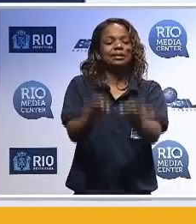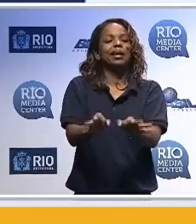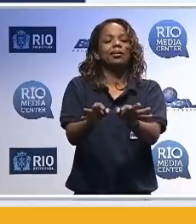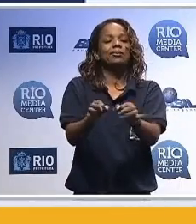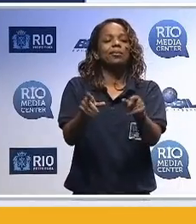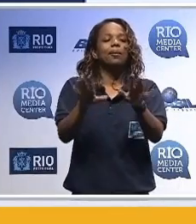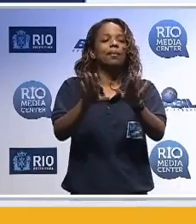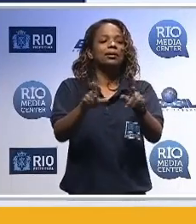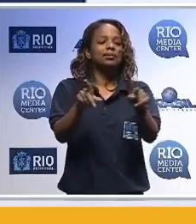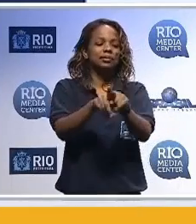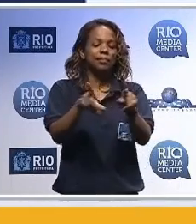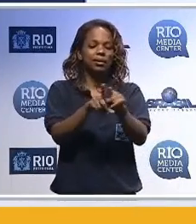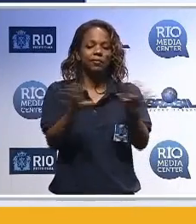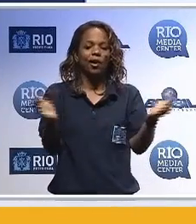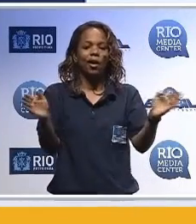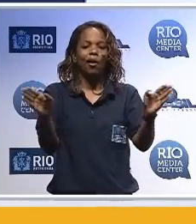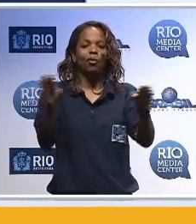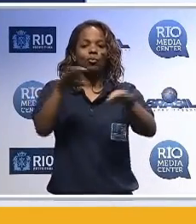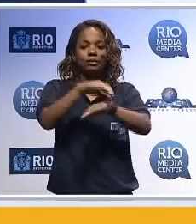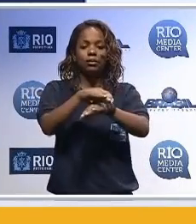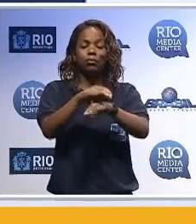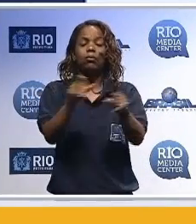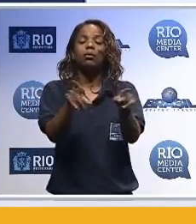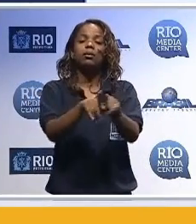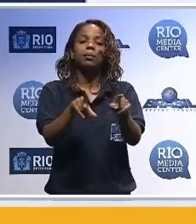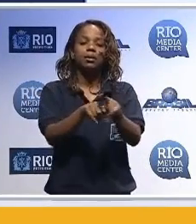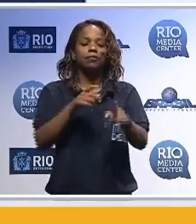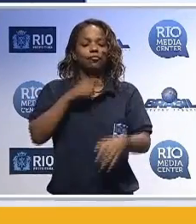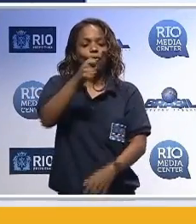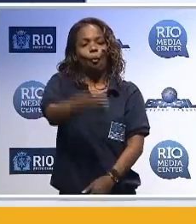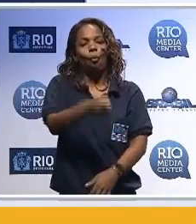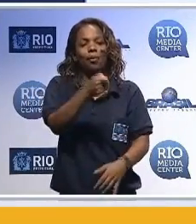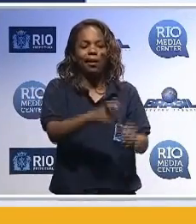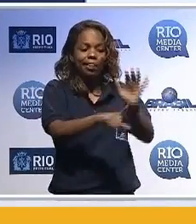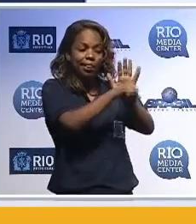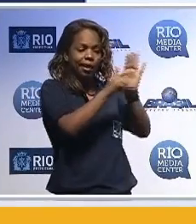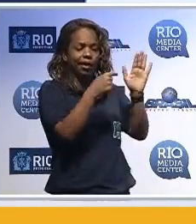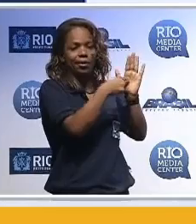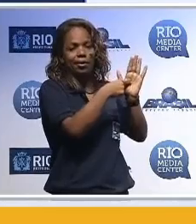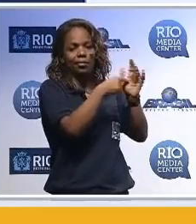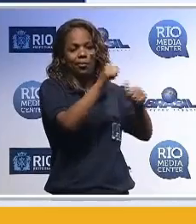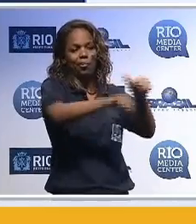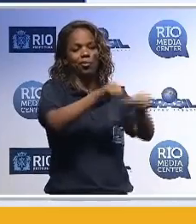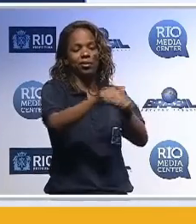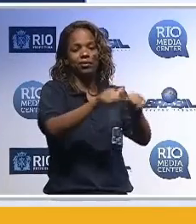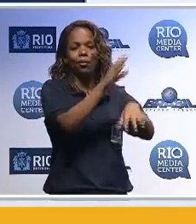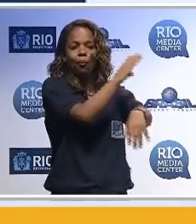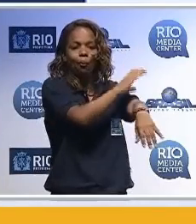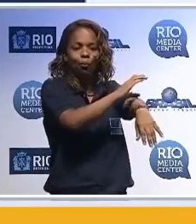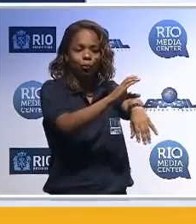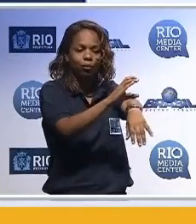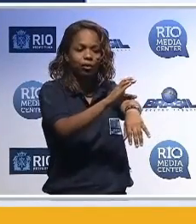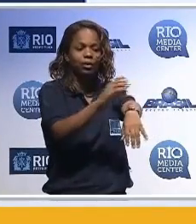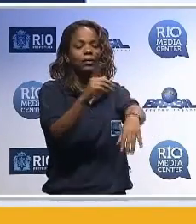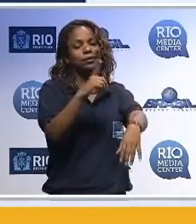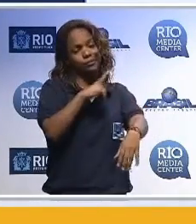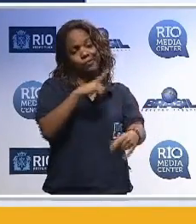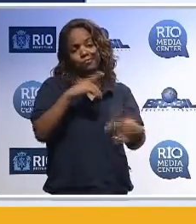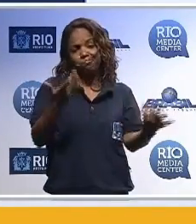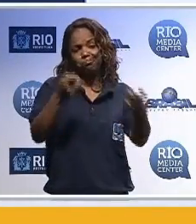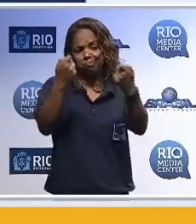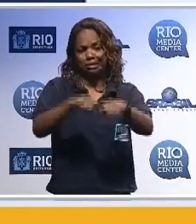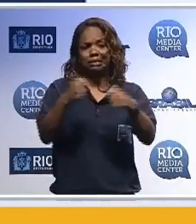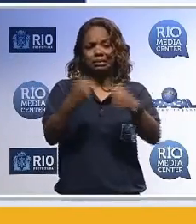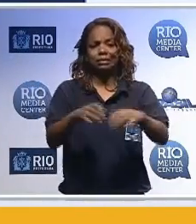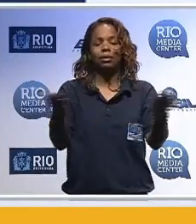lei de inclusão agora, de certa forma, vai obrigar essa mudança de cultura meio que na marra, não vai ter jeito, né? A partir